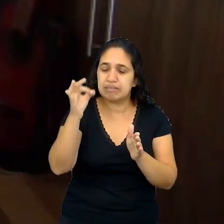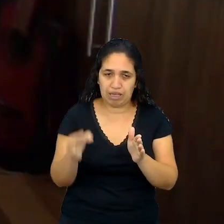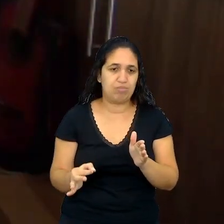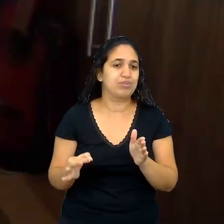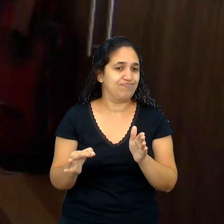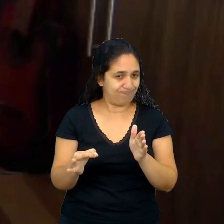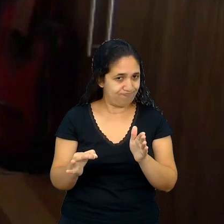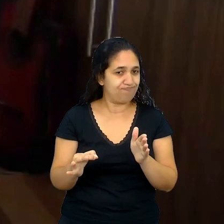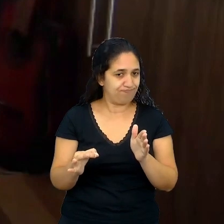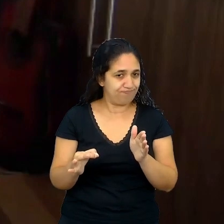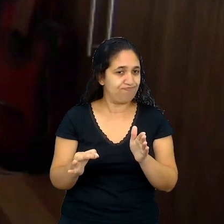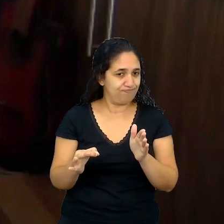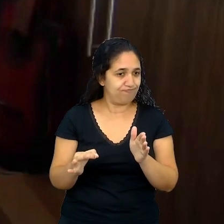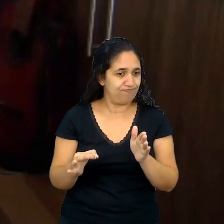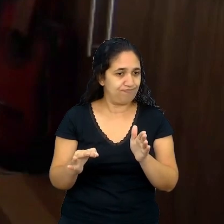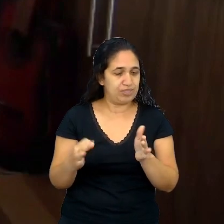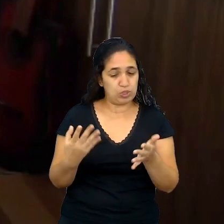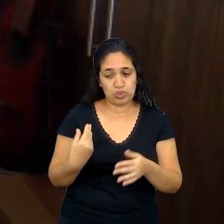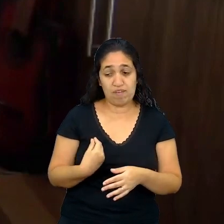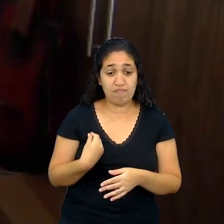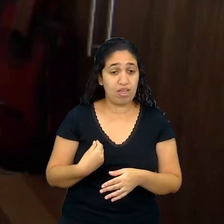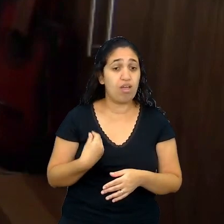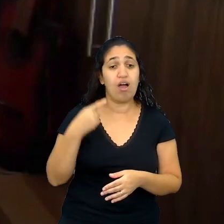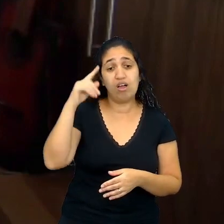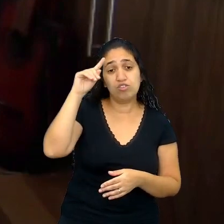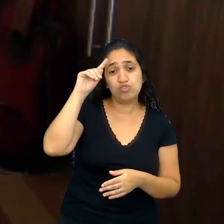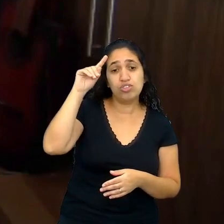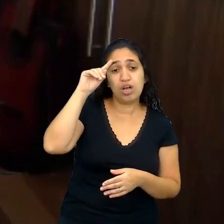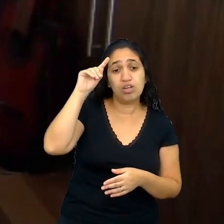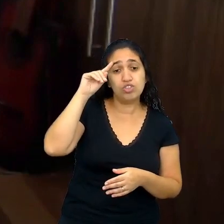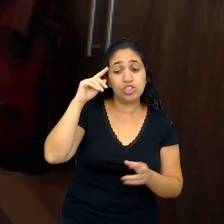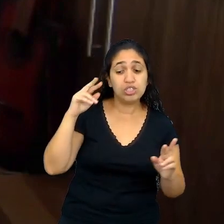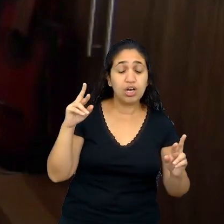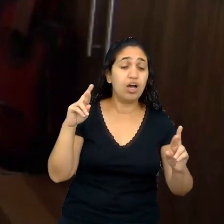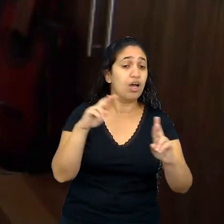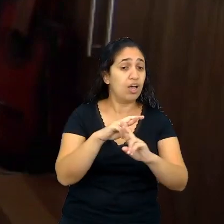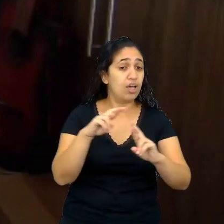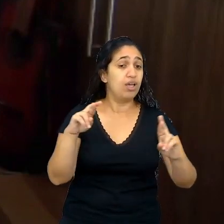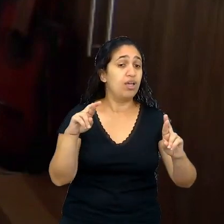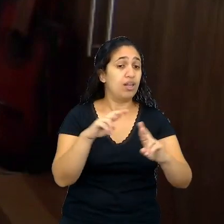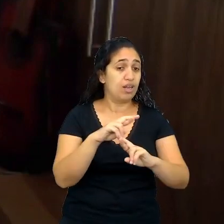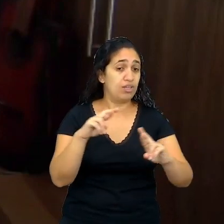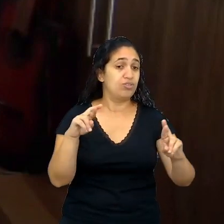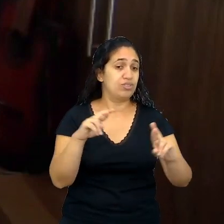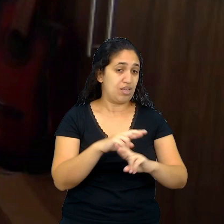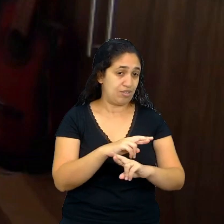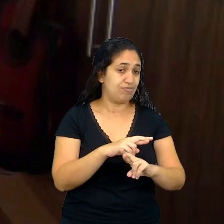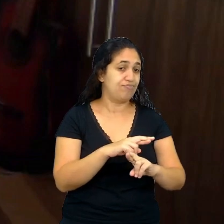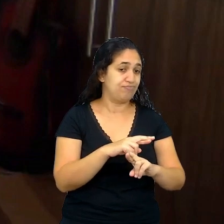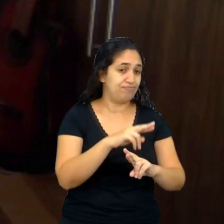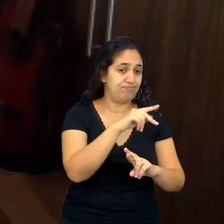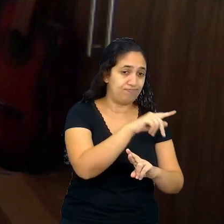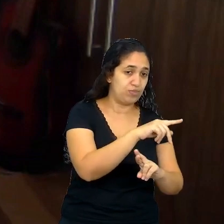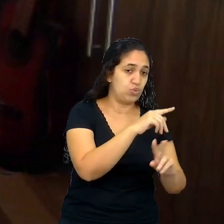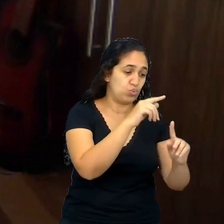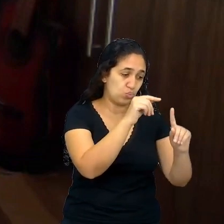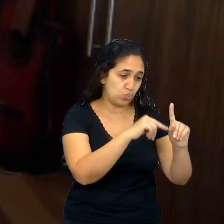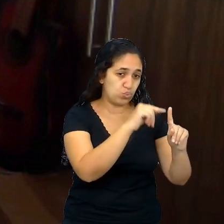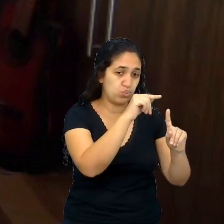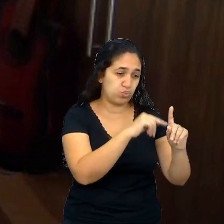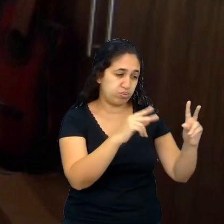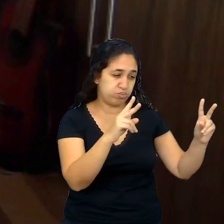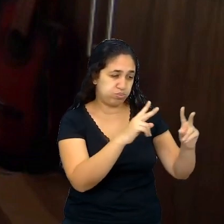algumas consequências que a gente vive no nosso dia a dia estão realmente relacionadas a mudanças do clima. Uma